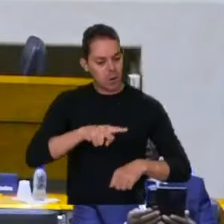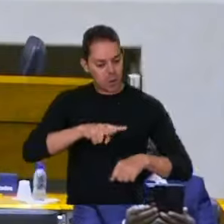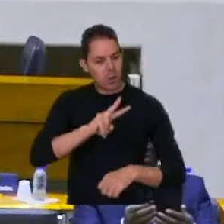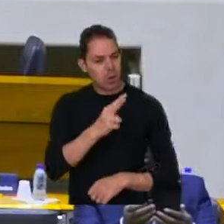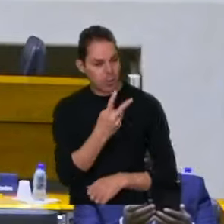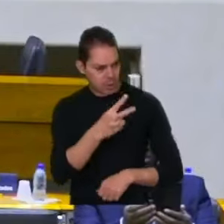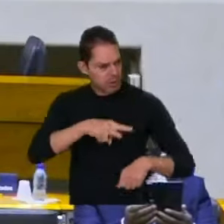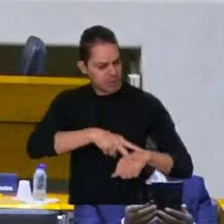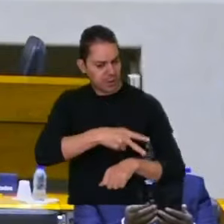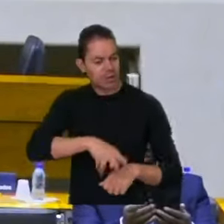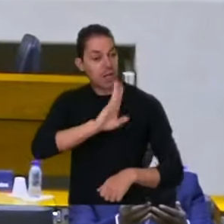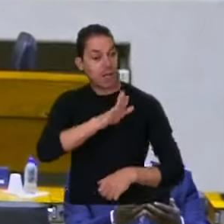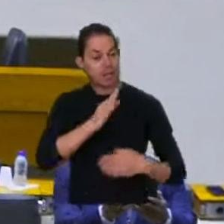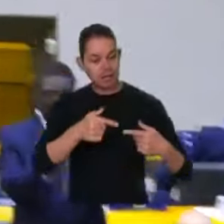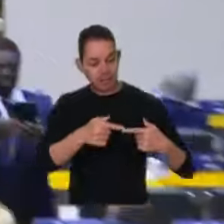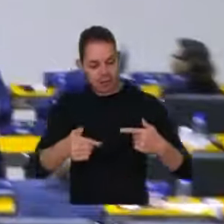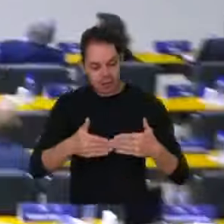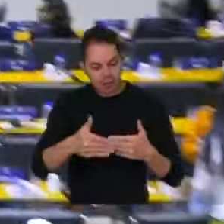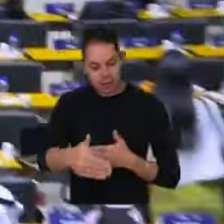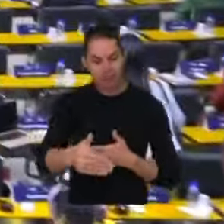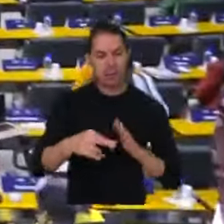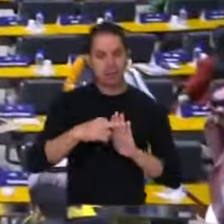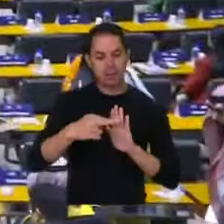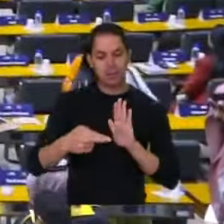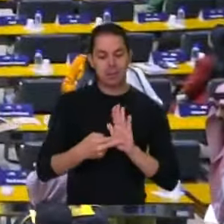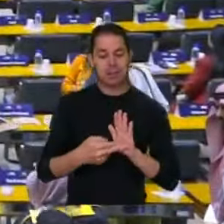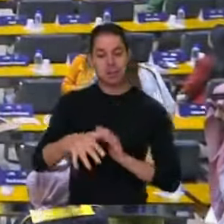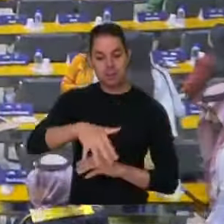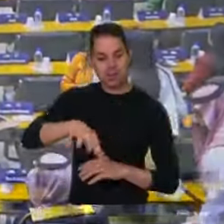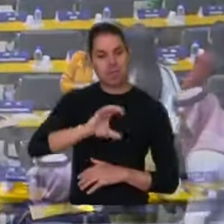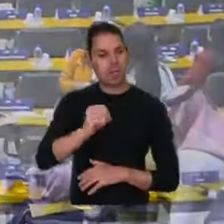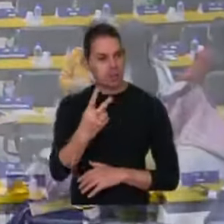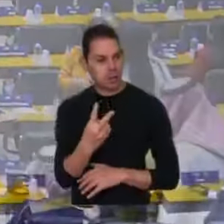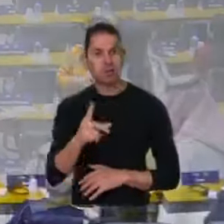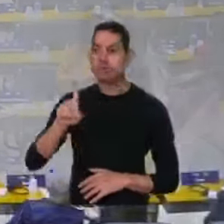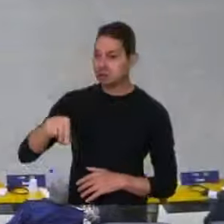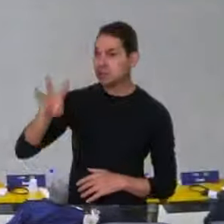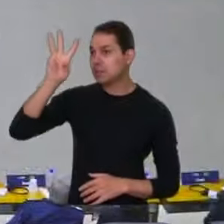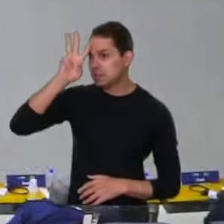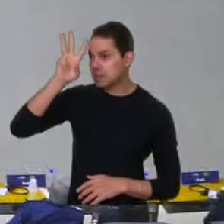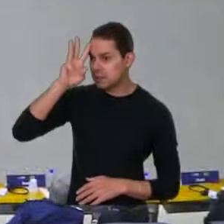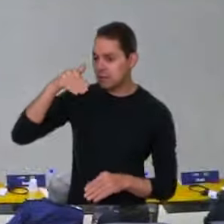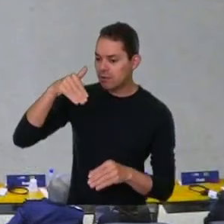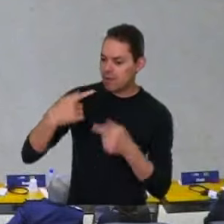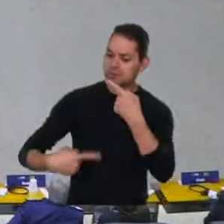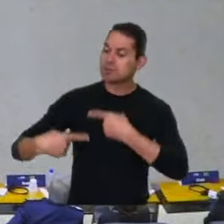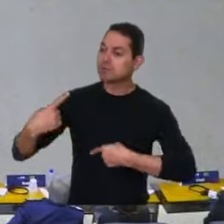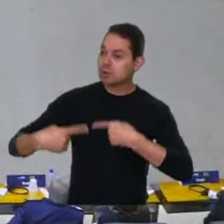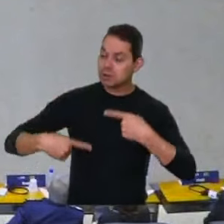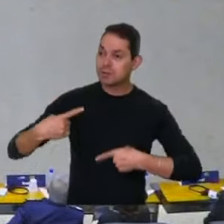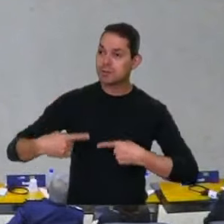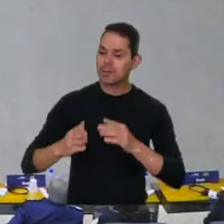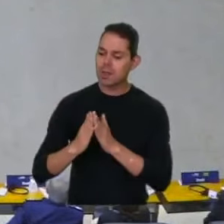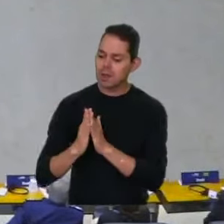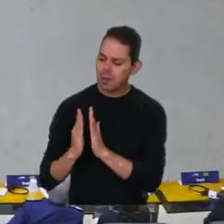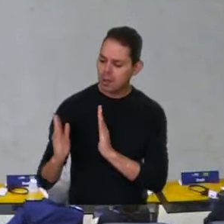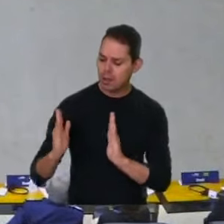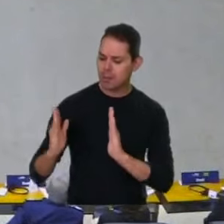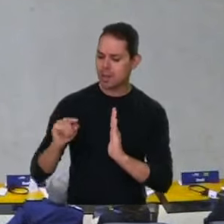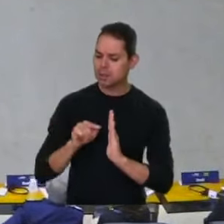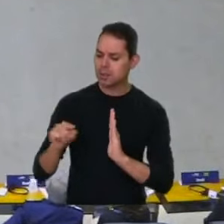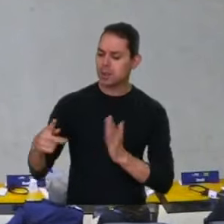e na próxima semana vai votar a regulamentação do mercado de carbono mercado de carbono na terça-feira ou seja exatamente no período em que